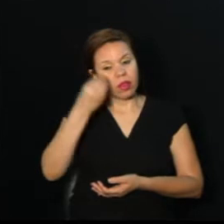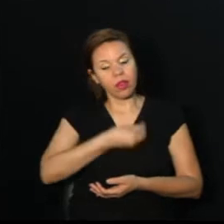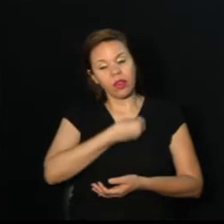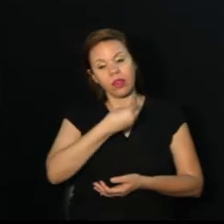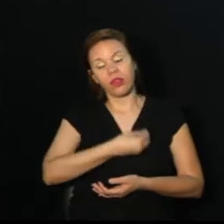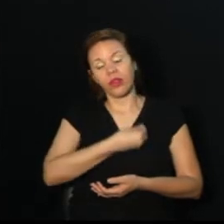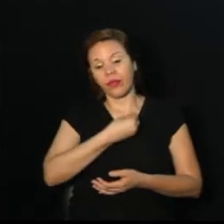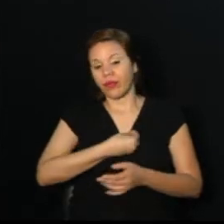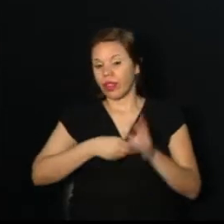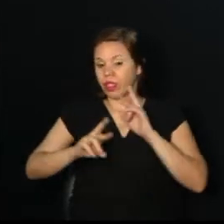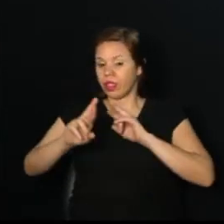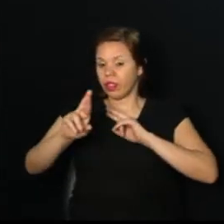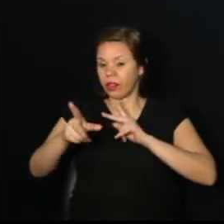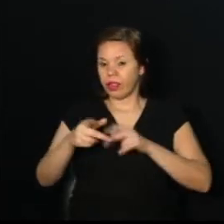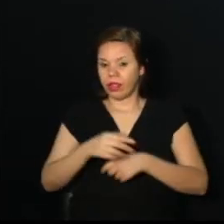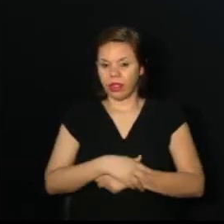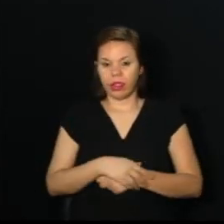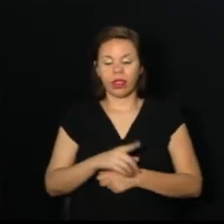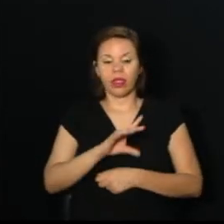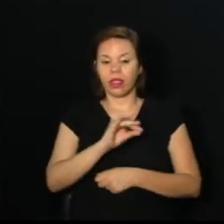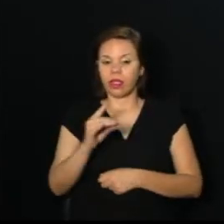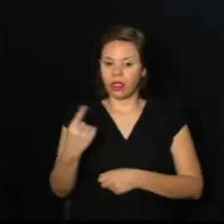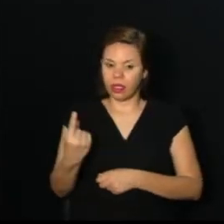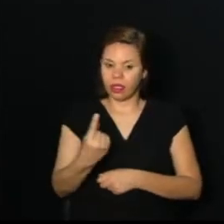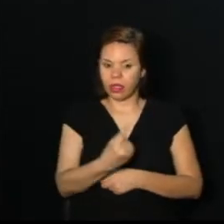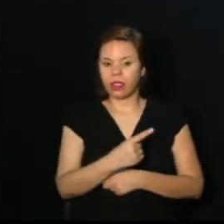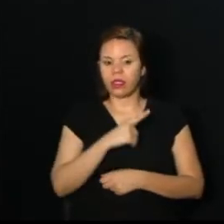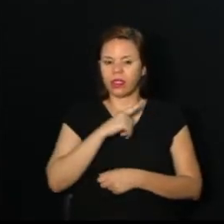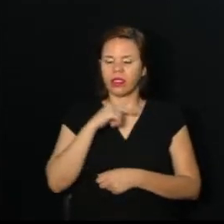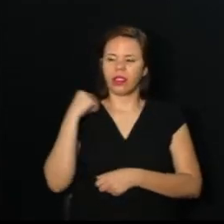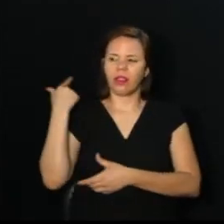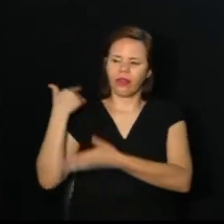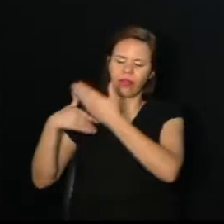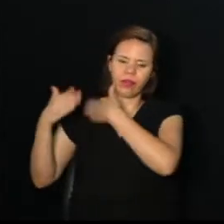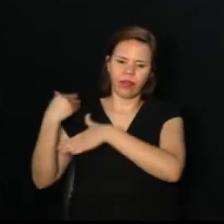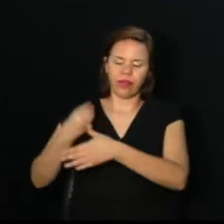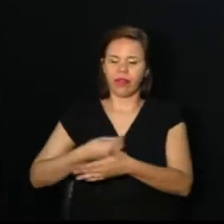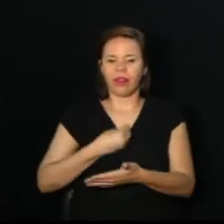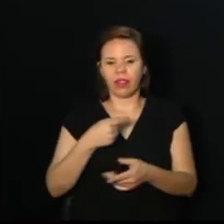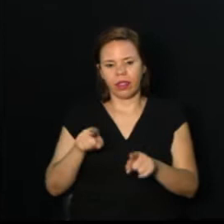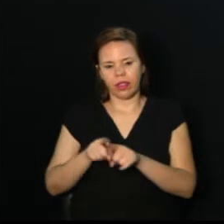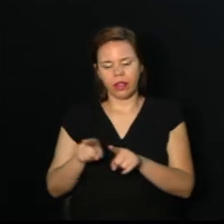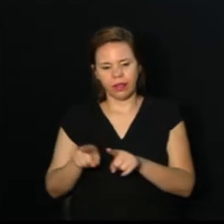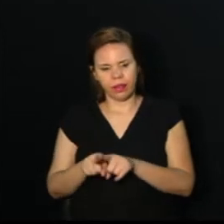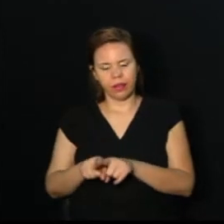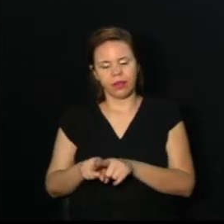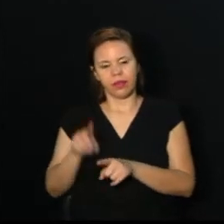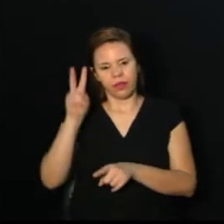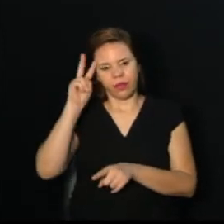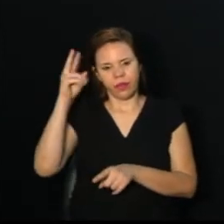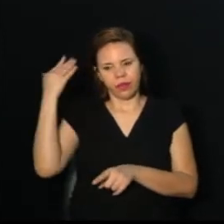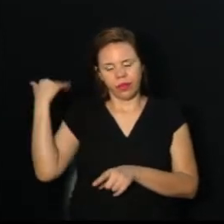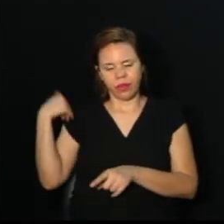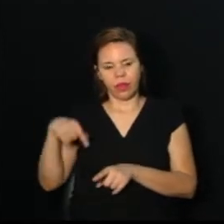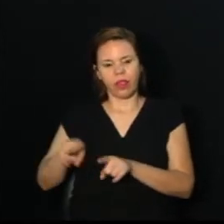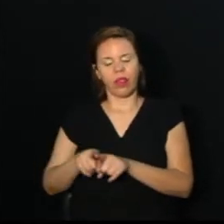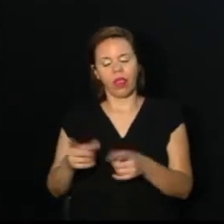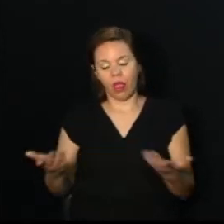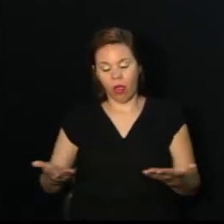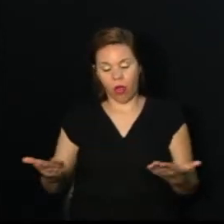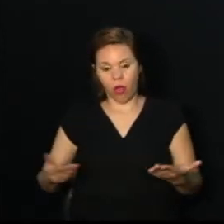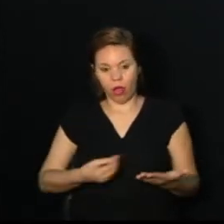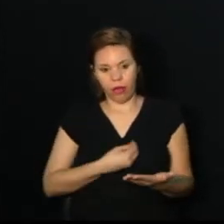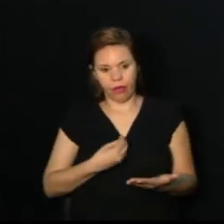vida, cada uma tem passado, cada uma tem um presente